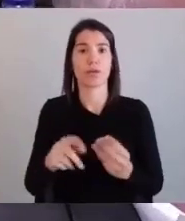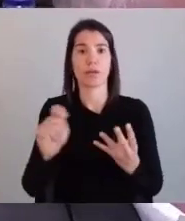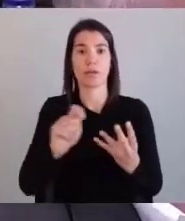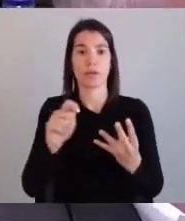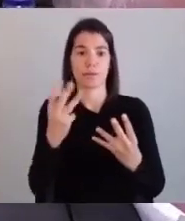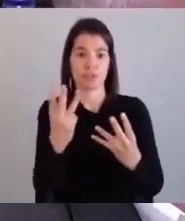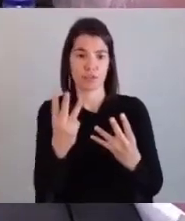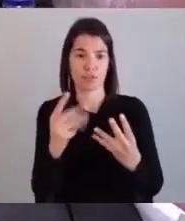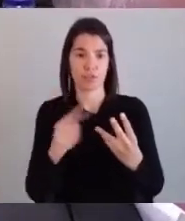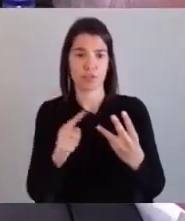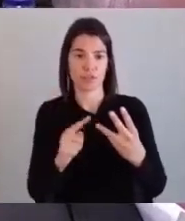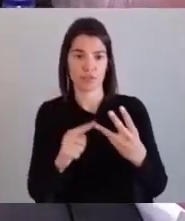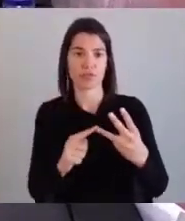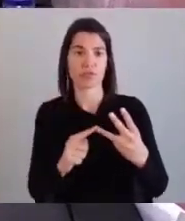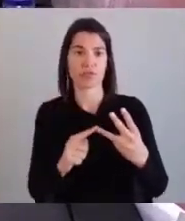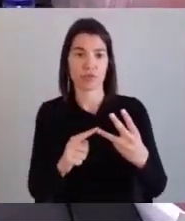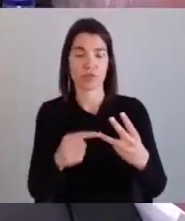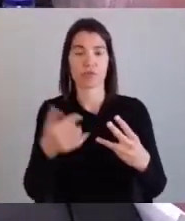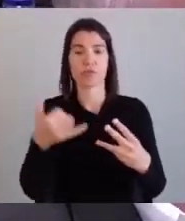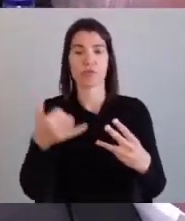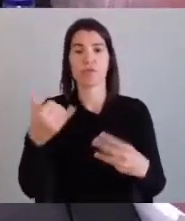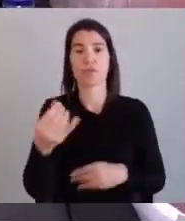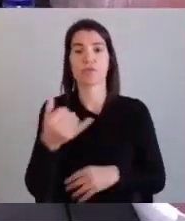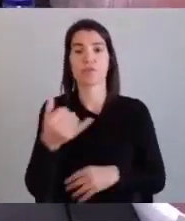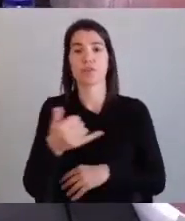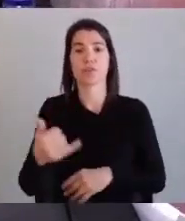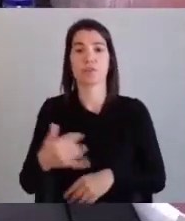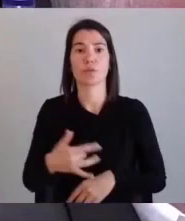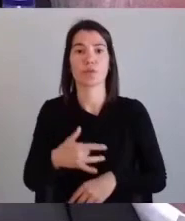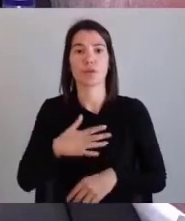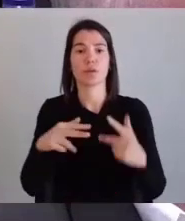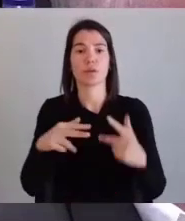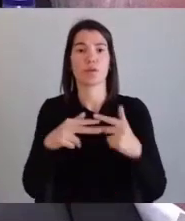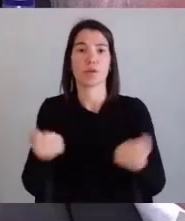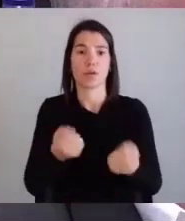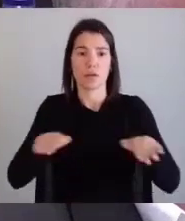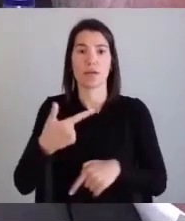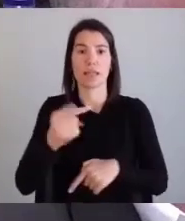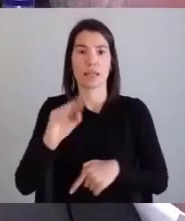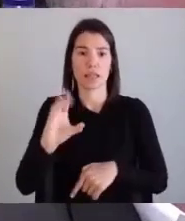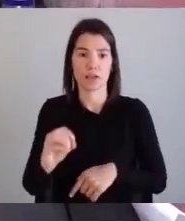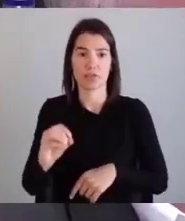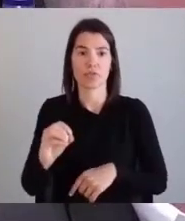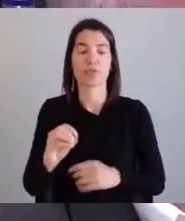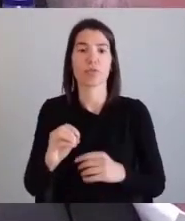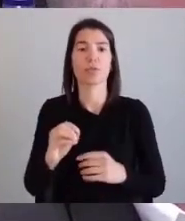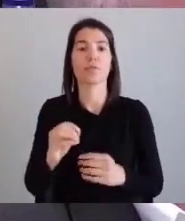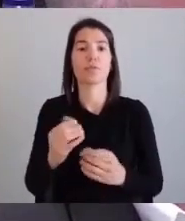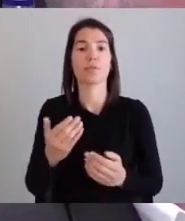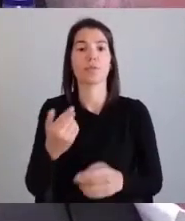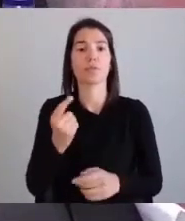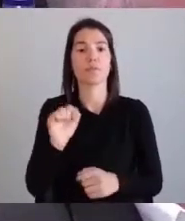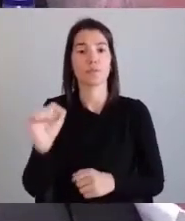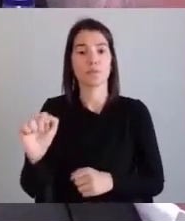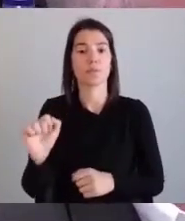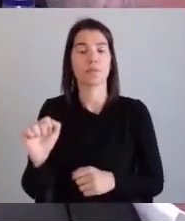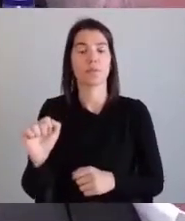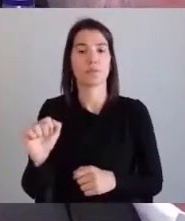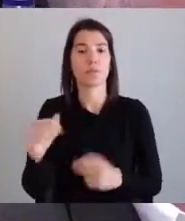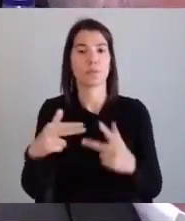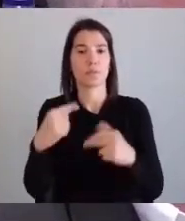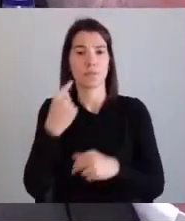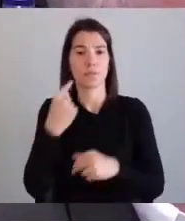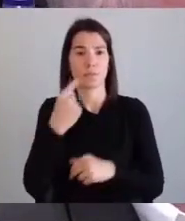de 2022 da Empresa Municipal Parques Tejo, detida a 100% pela Câmara Municipal de Oeiras. Em